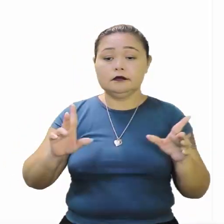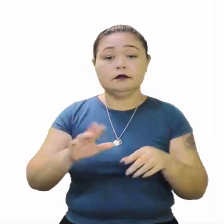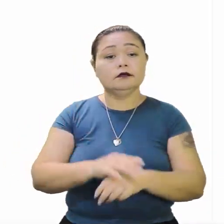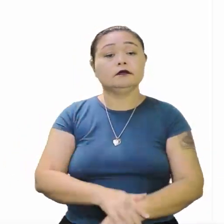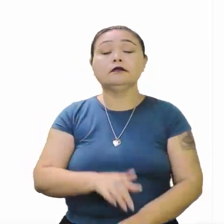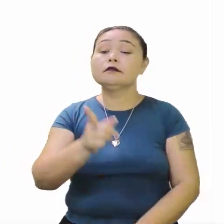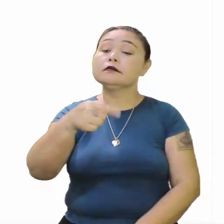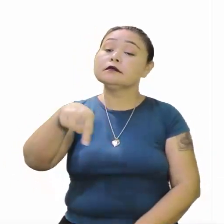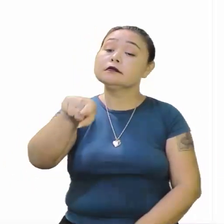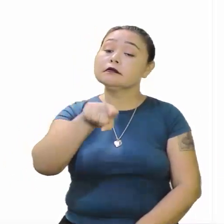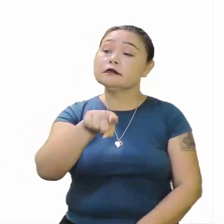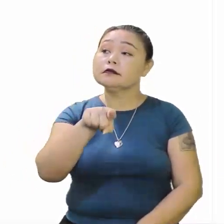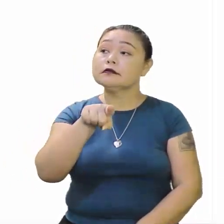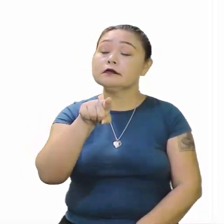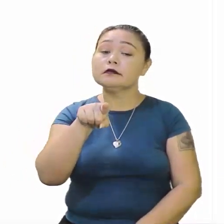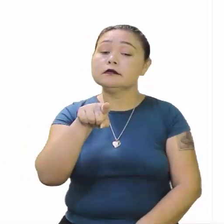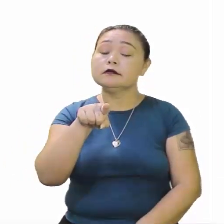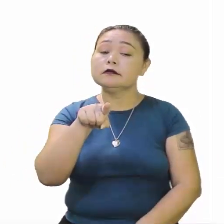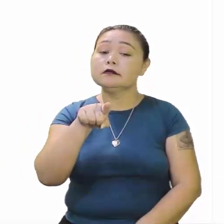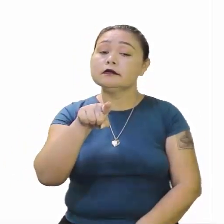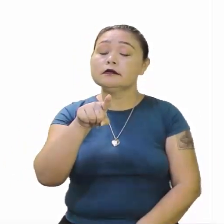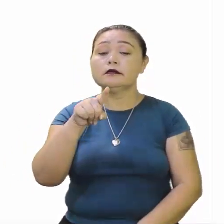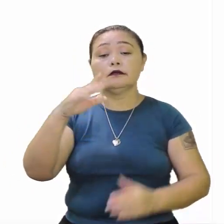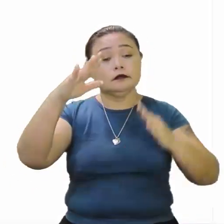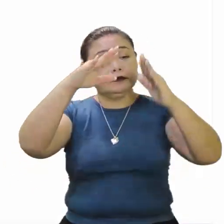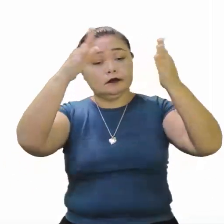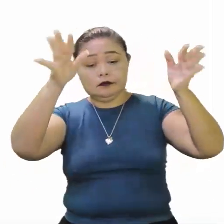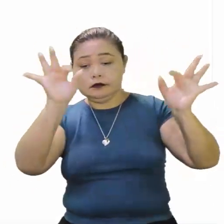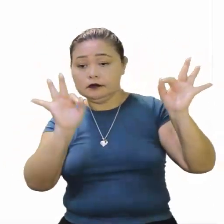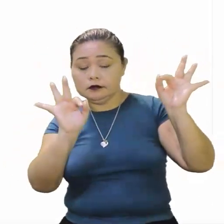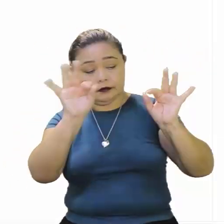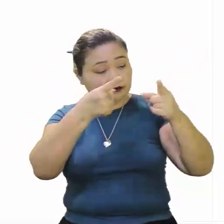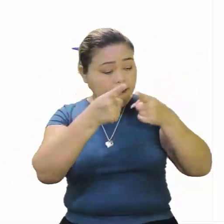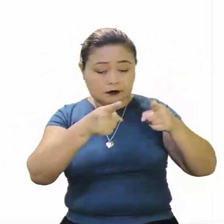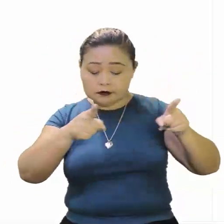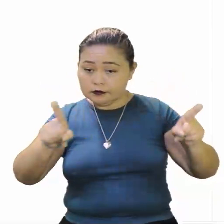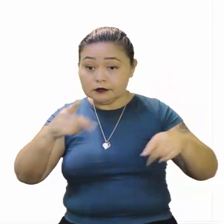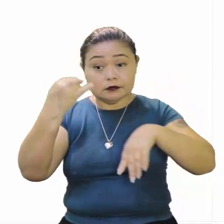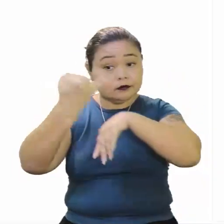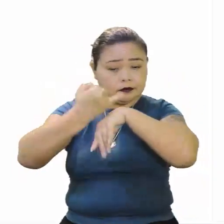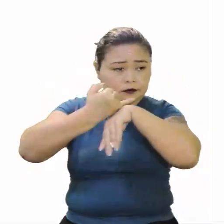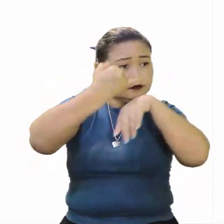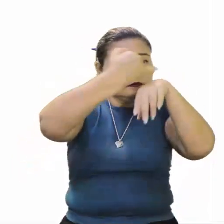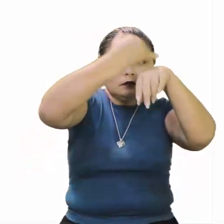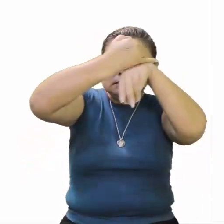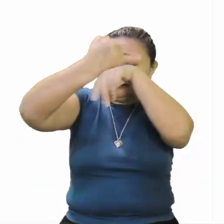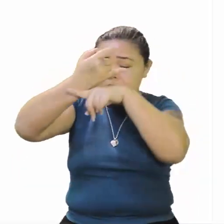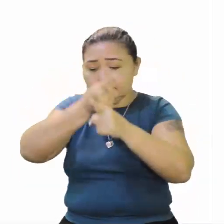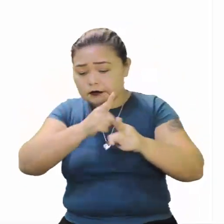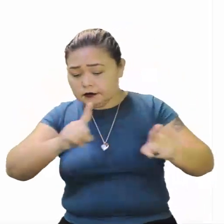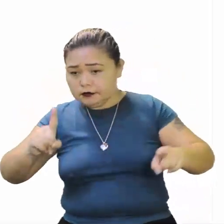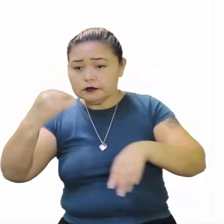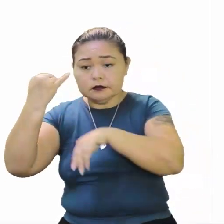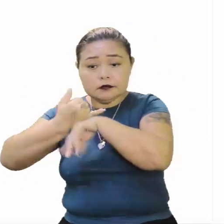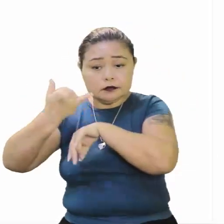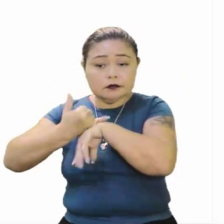E você está lá com a churrasqueira, né, de metal. O metal é o ferro,